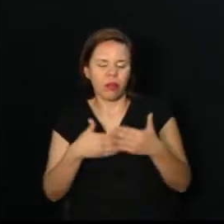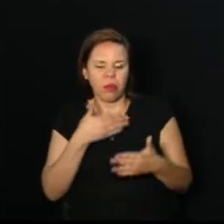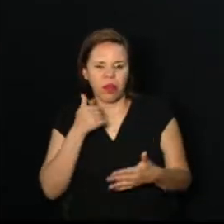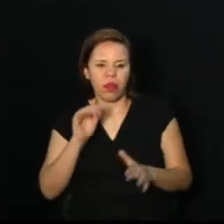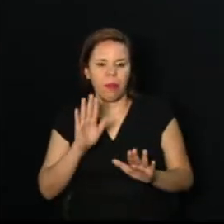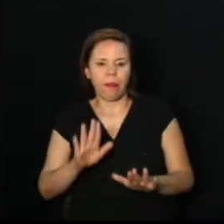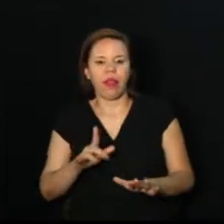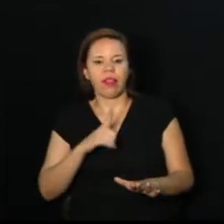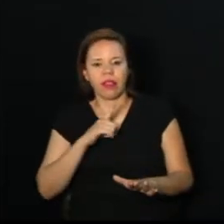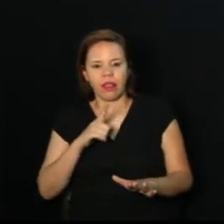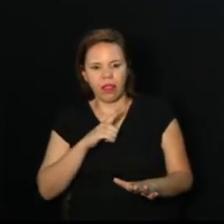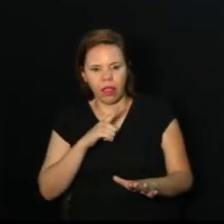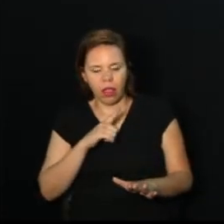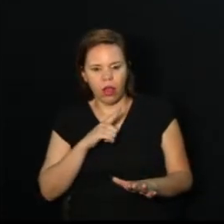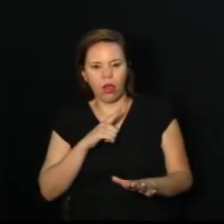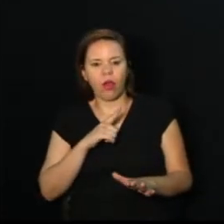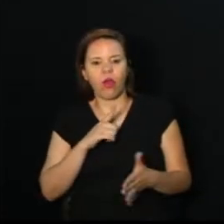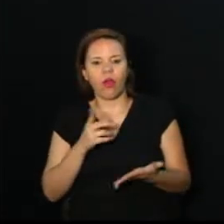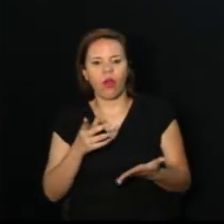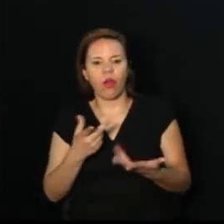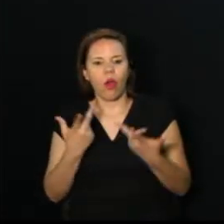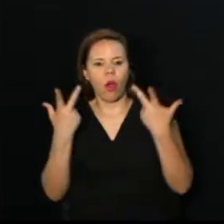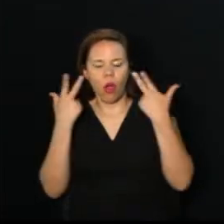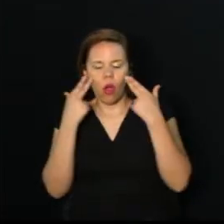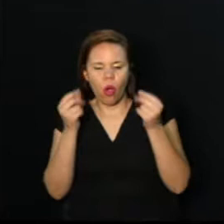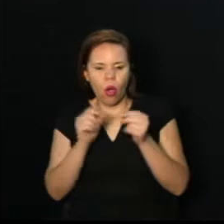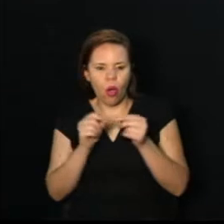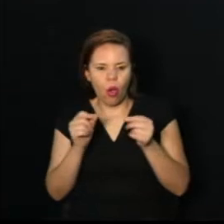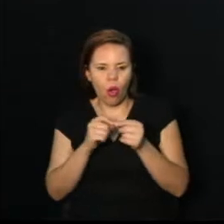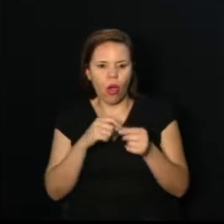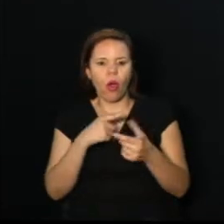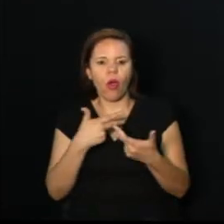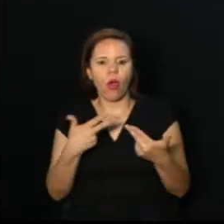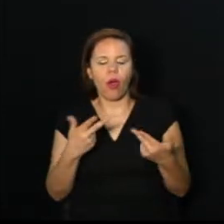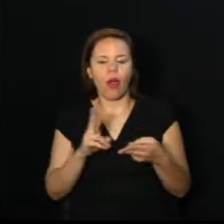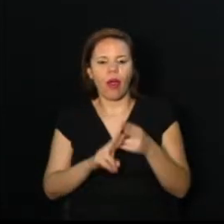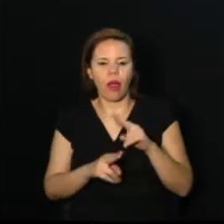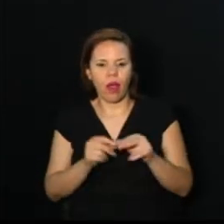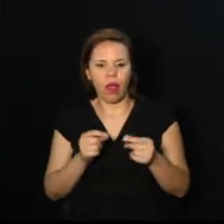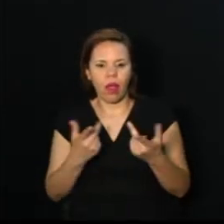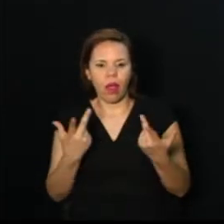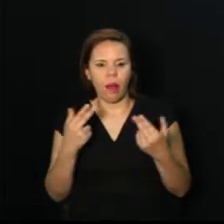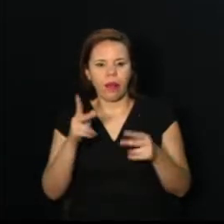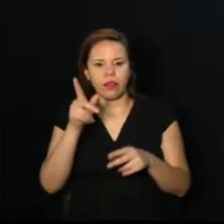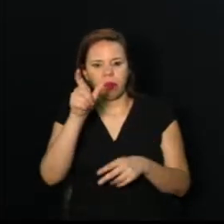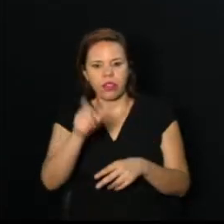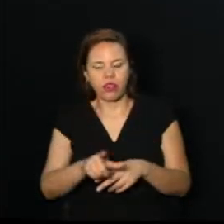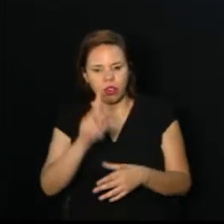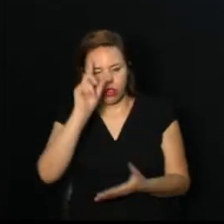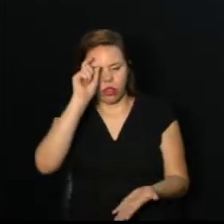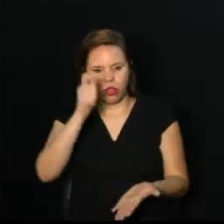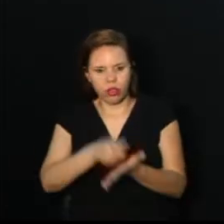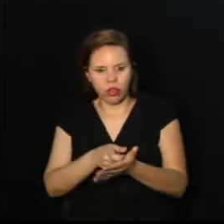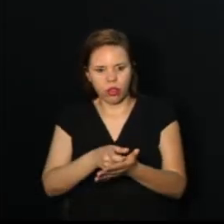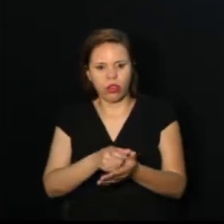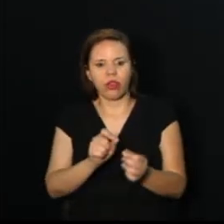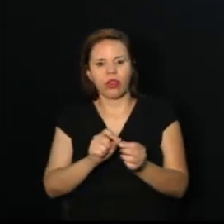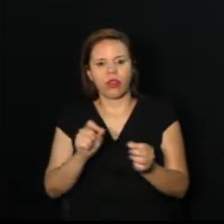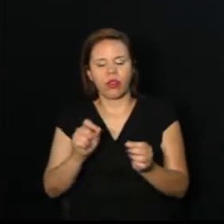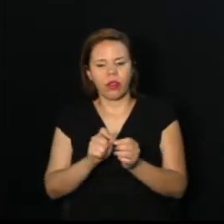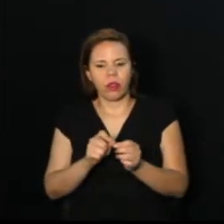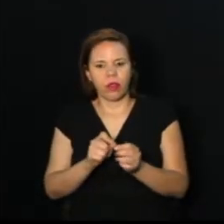tem comorbidades comuns, disléxicos puros são